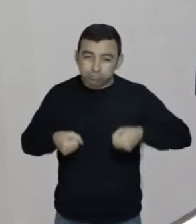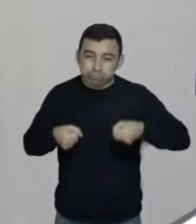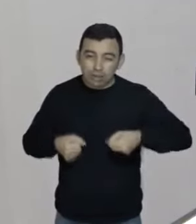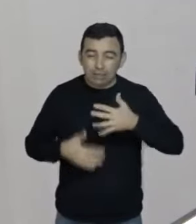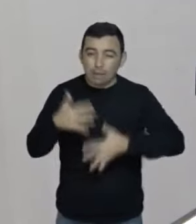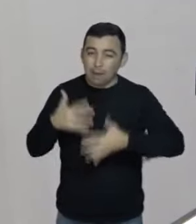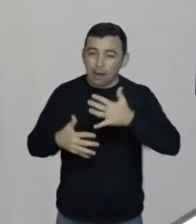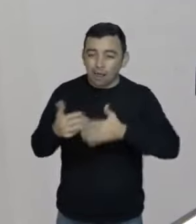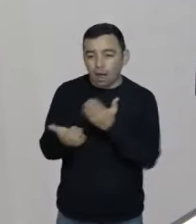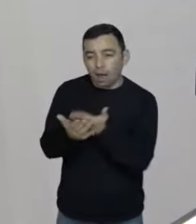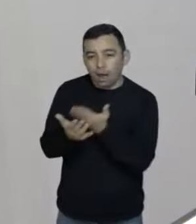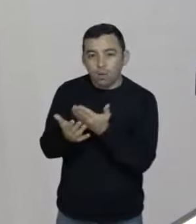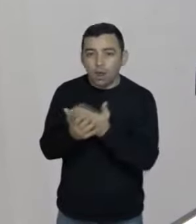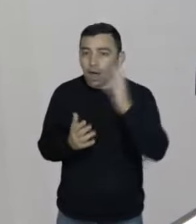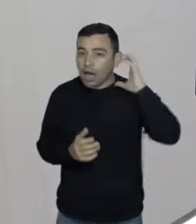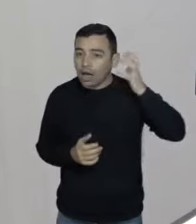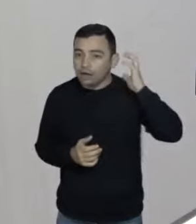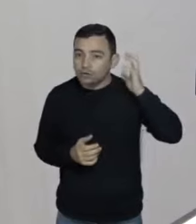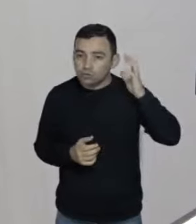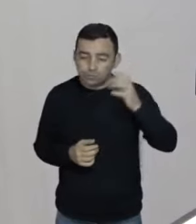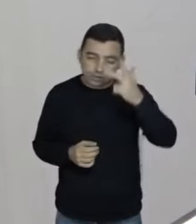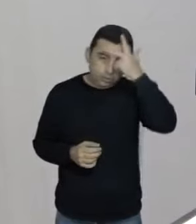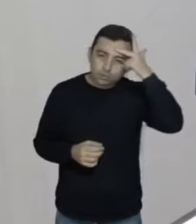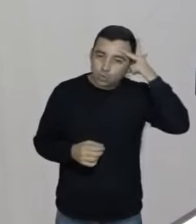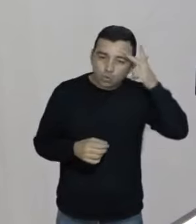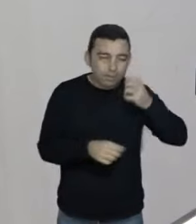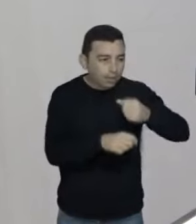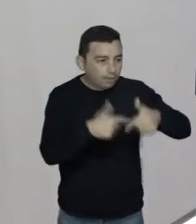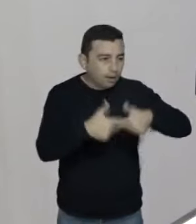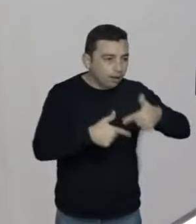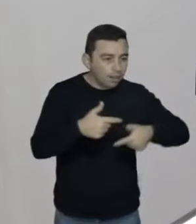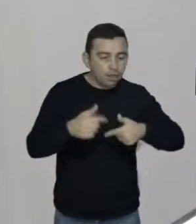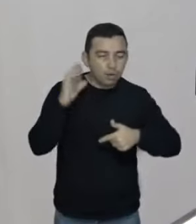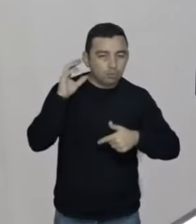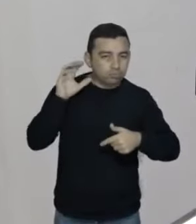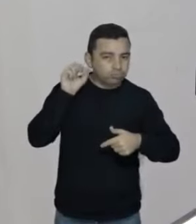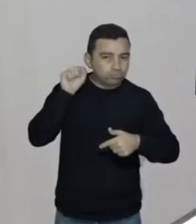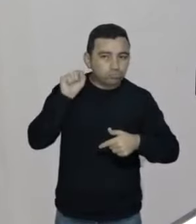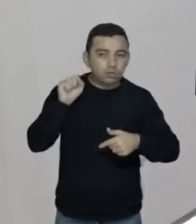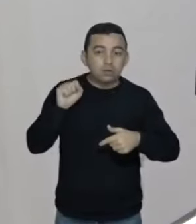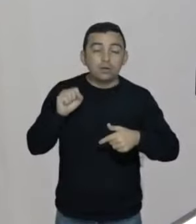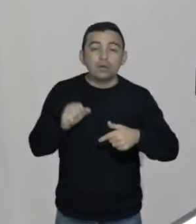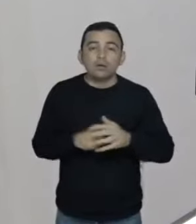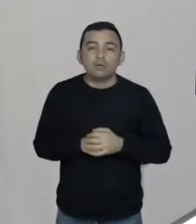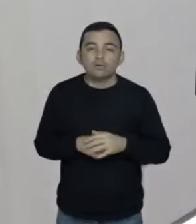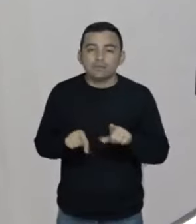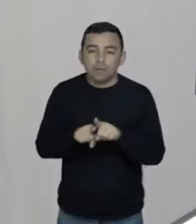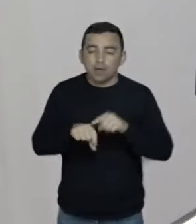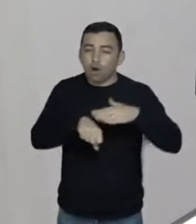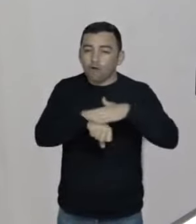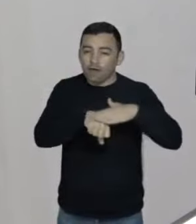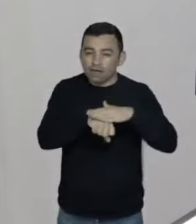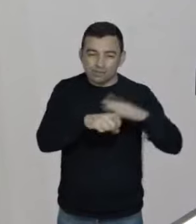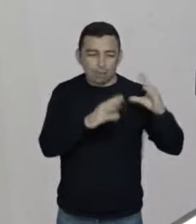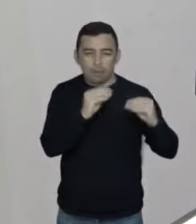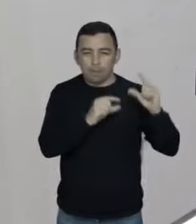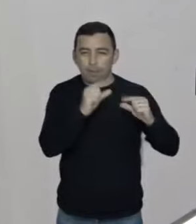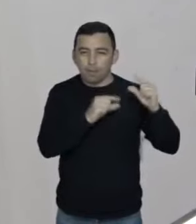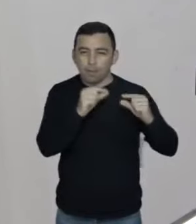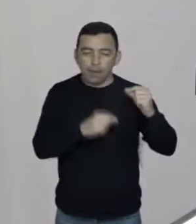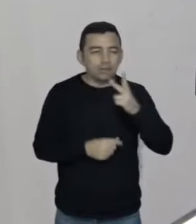aulas de rádios dos Trabalhadores de conversas entre os trabalhadores a construção e também de uso de